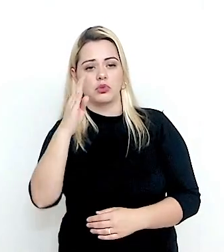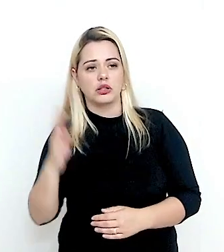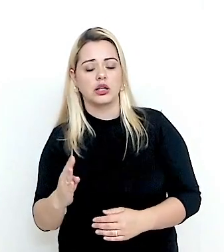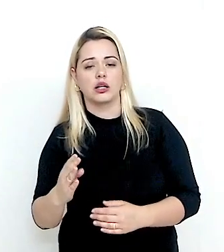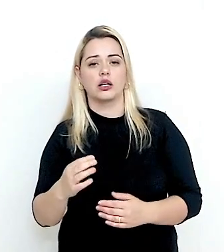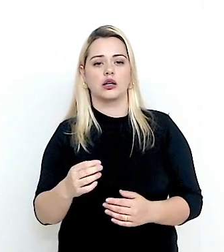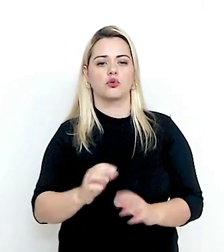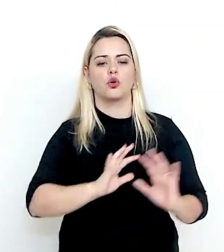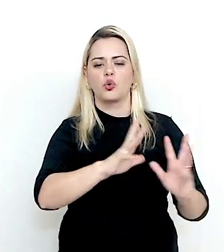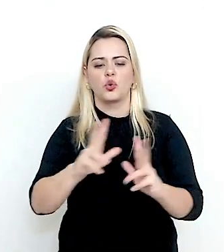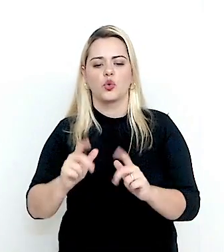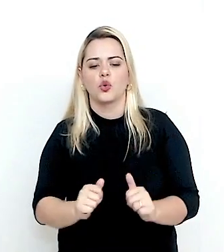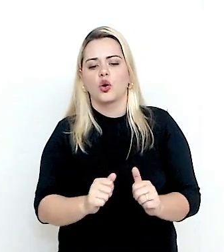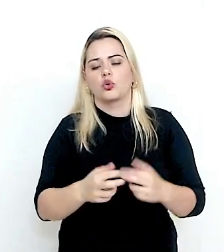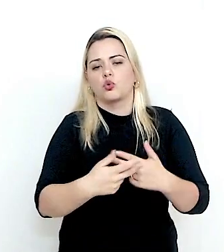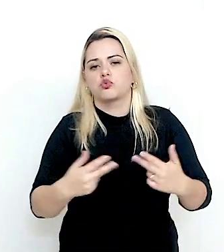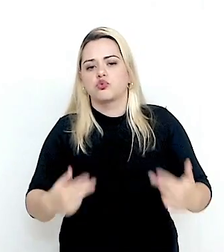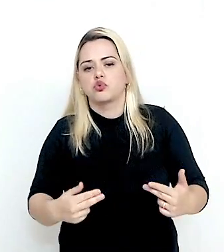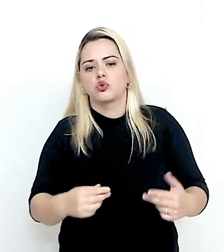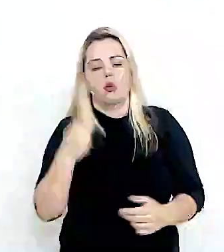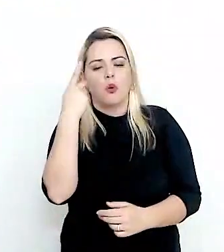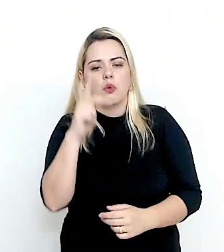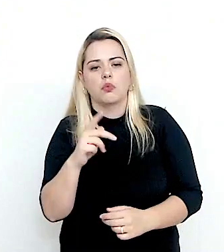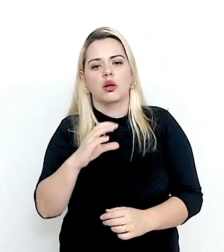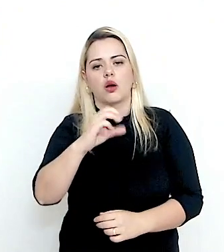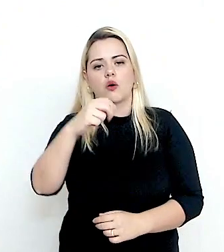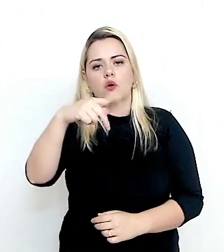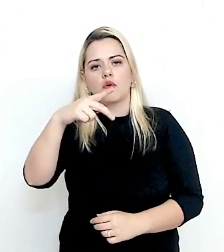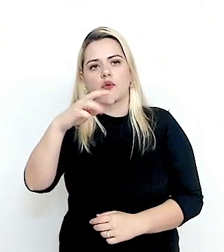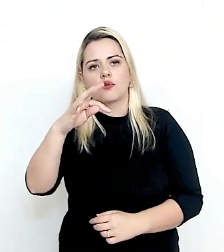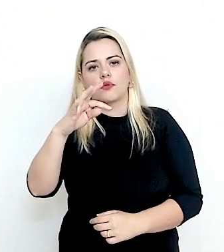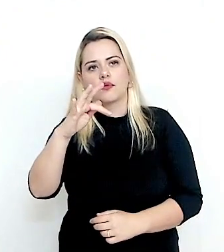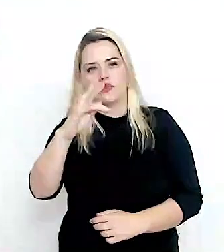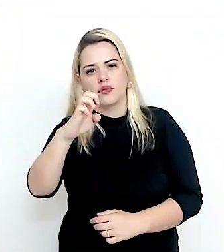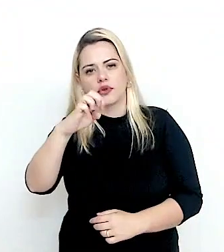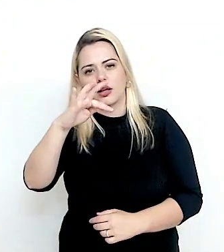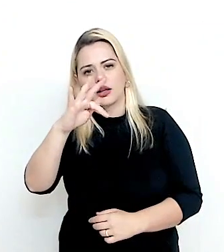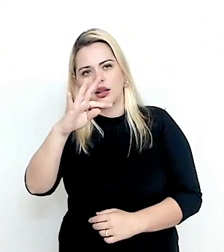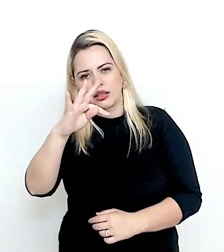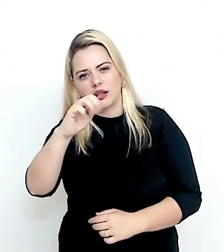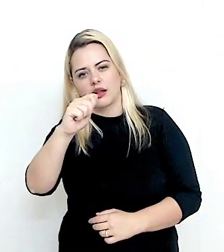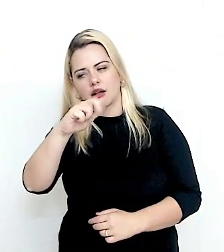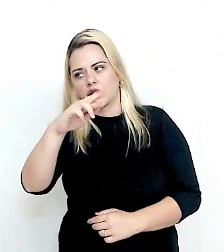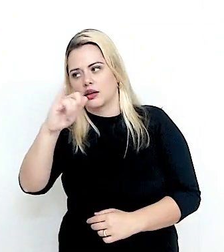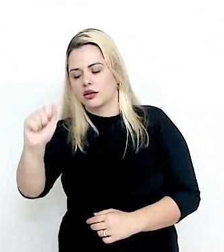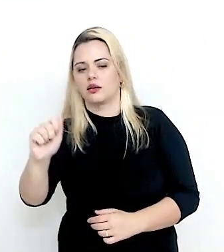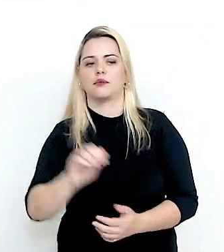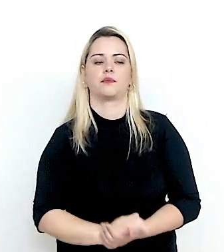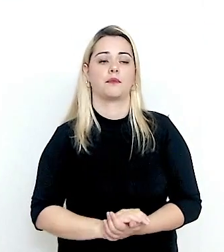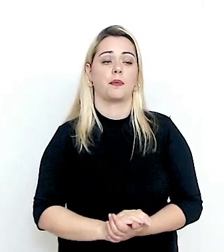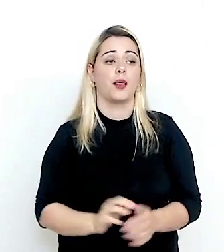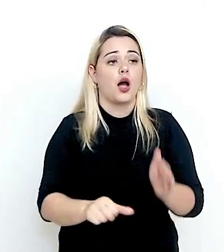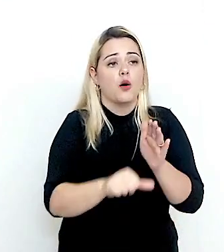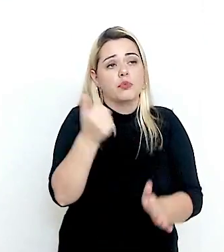de confeitaria. A Mongólia possui também um grande potencial no setor mineral, que é o